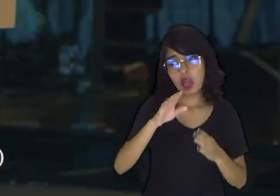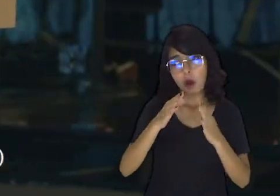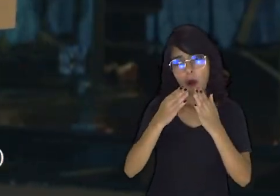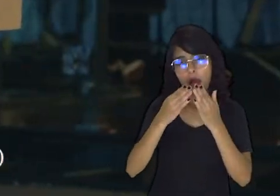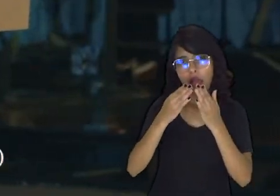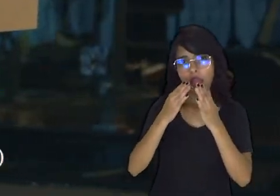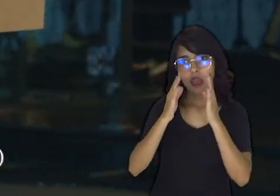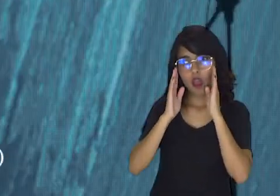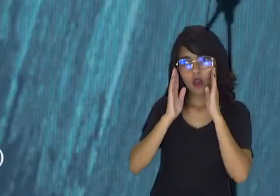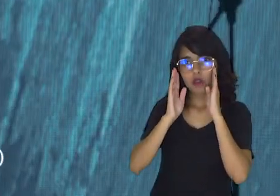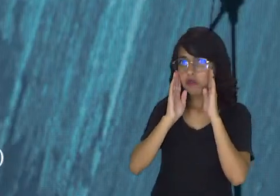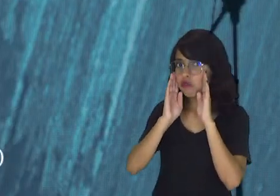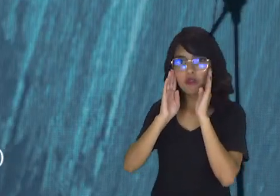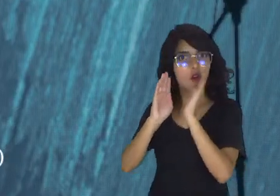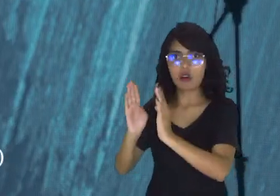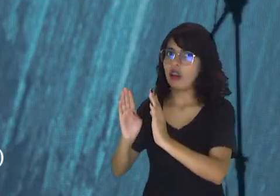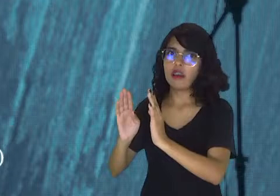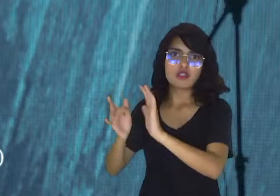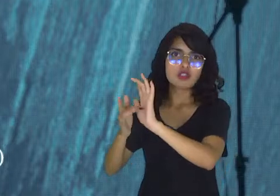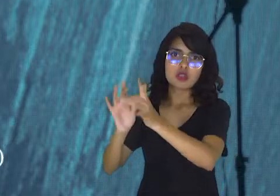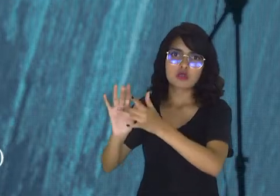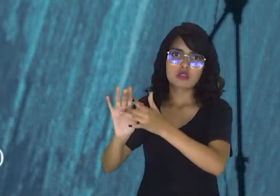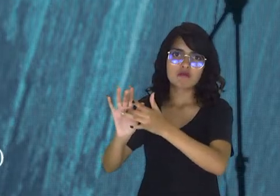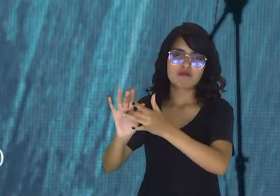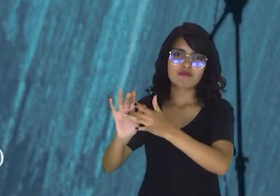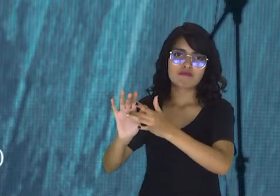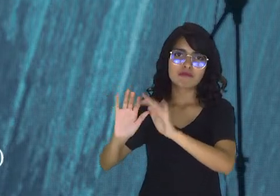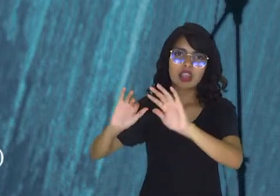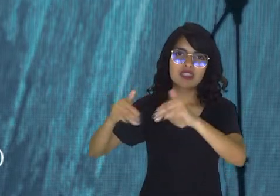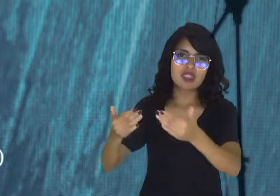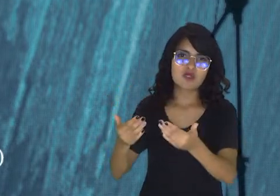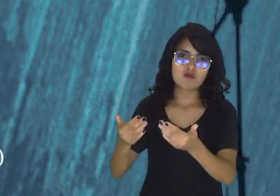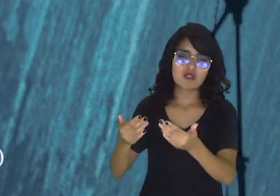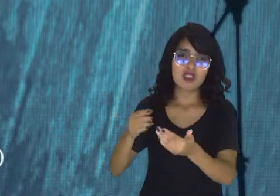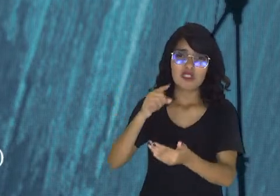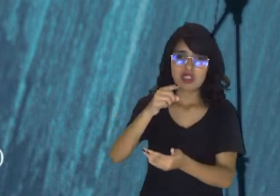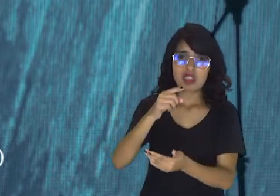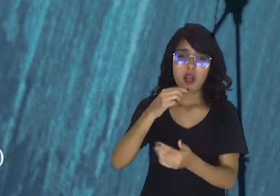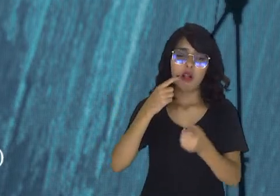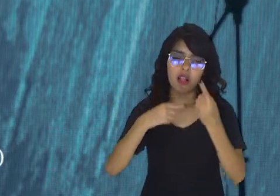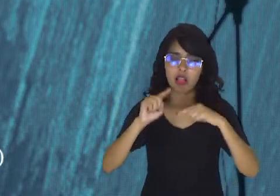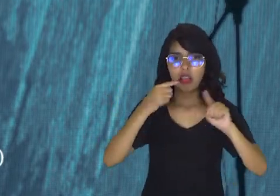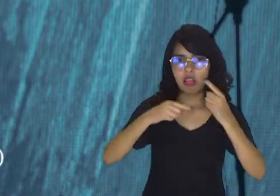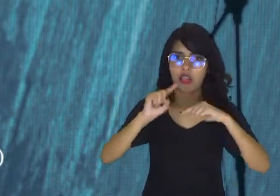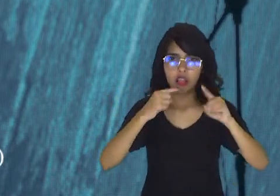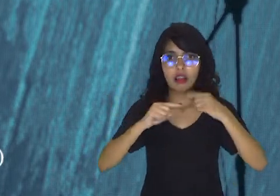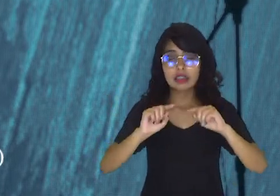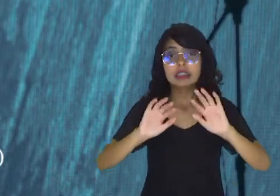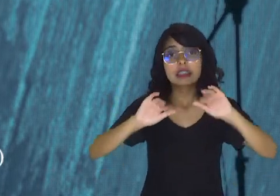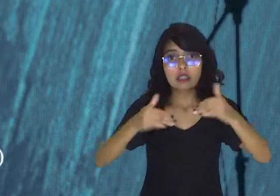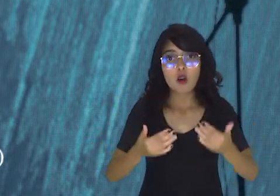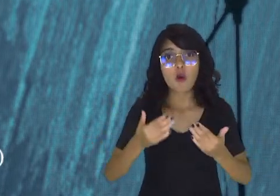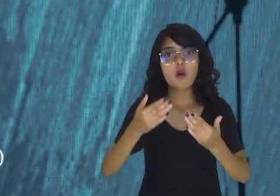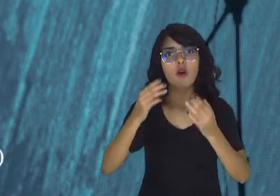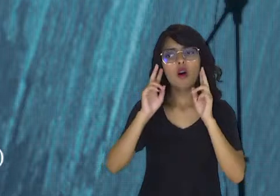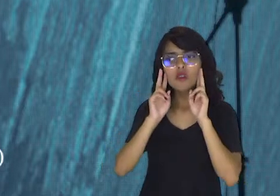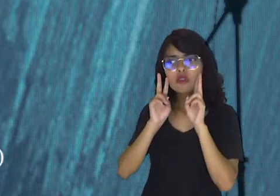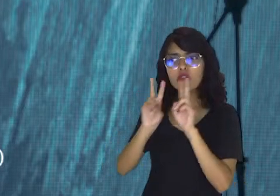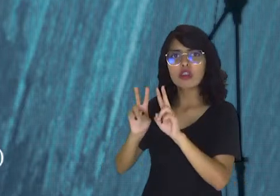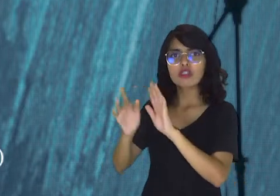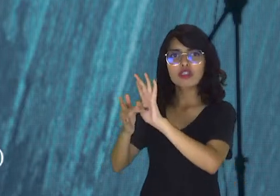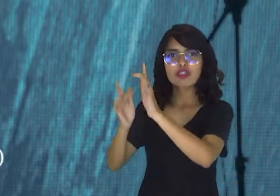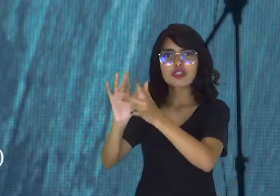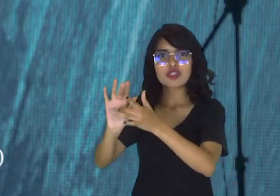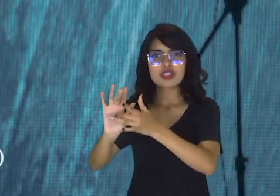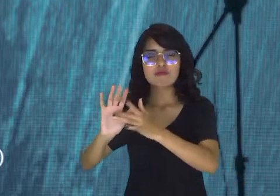para olhar. Portanto, olhe para Jesus, e tudo você vai olhar com os olhos de Jesus.